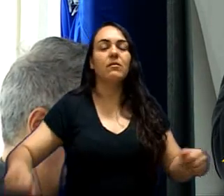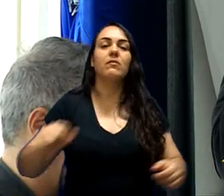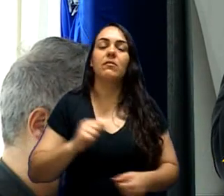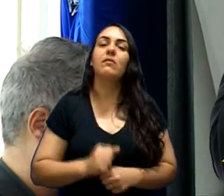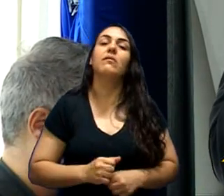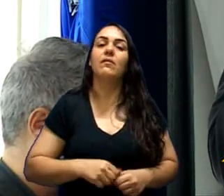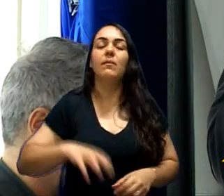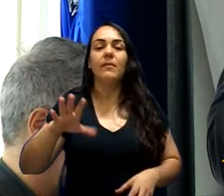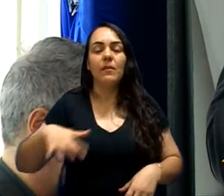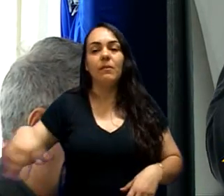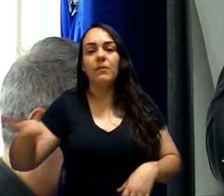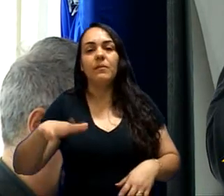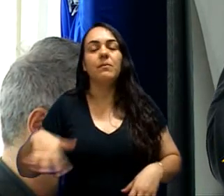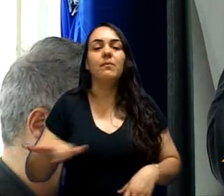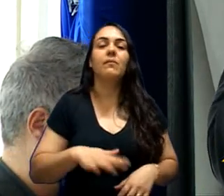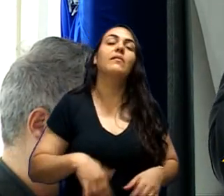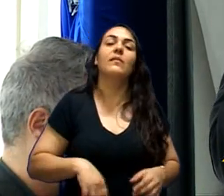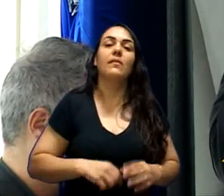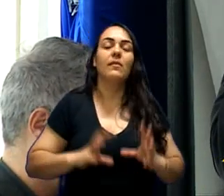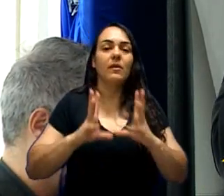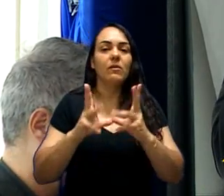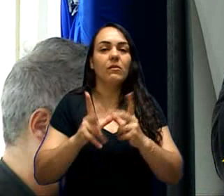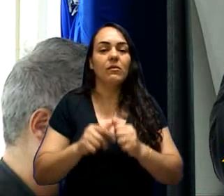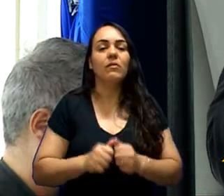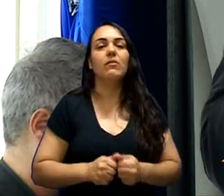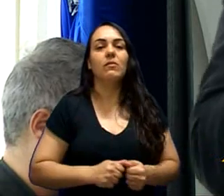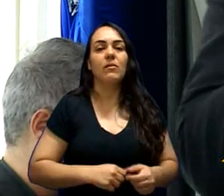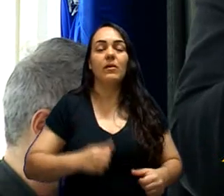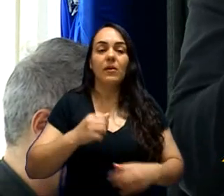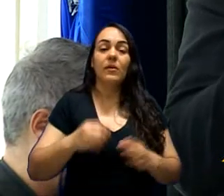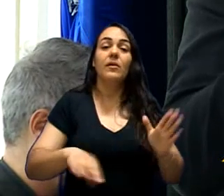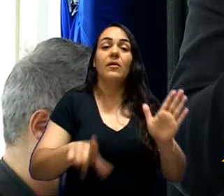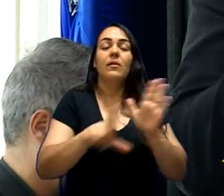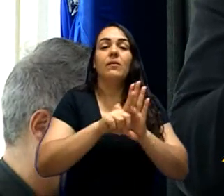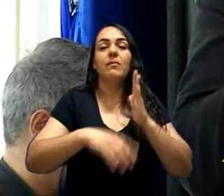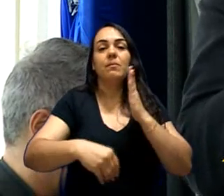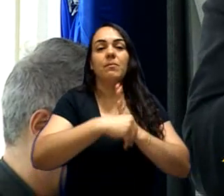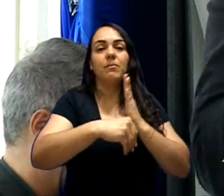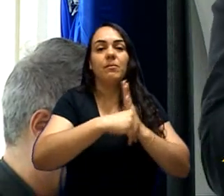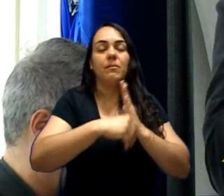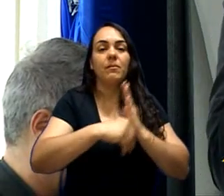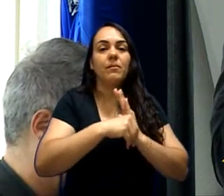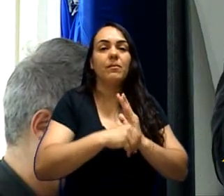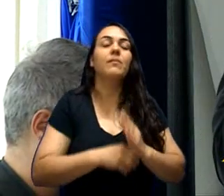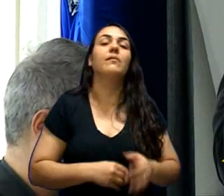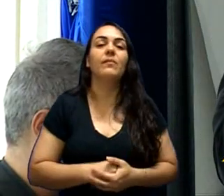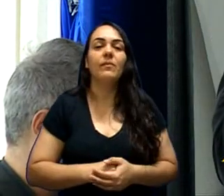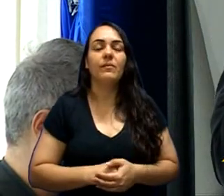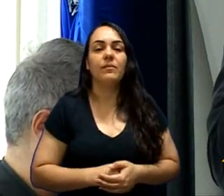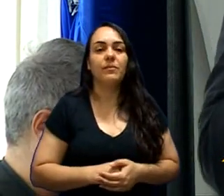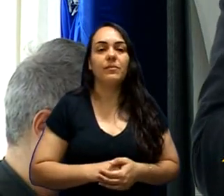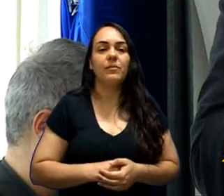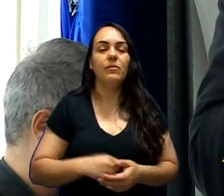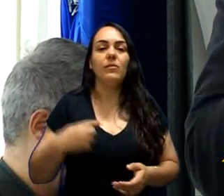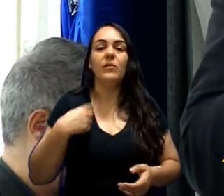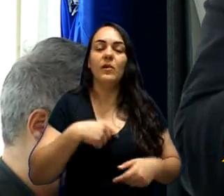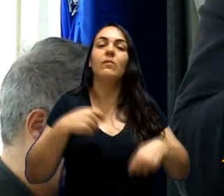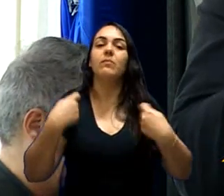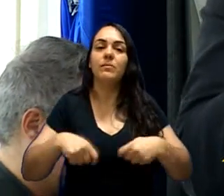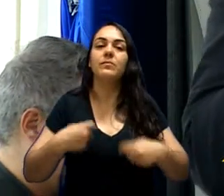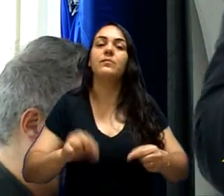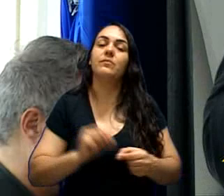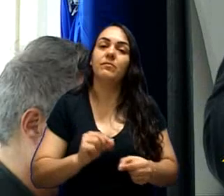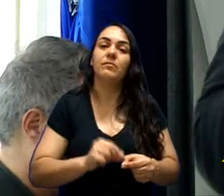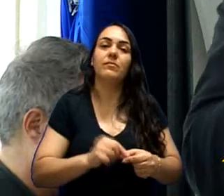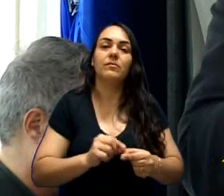municipais, estaduais e federais, o Legislativo determinando através de emendas impositivas. São impositivas.